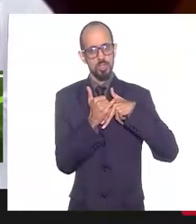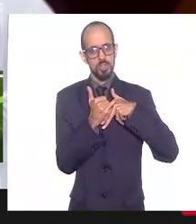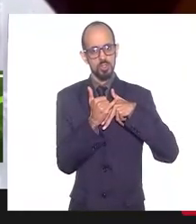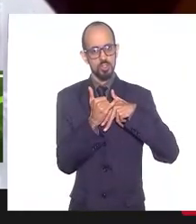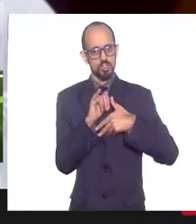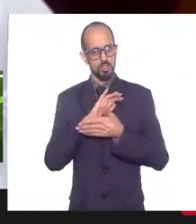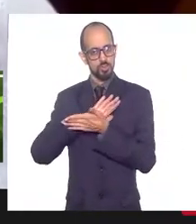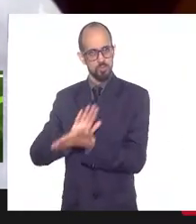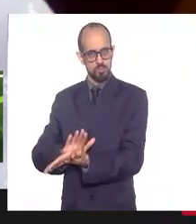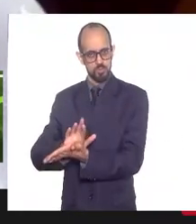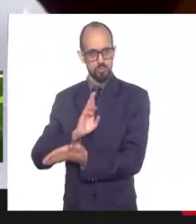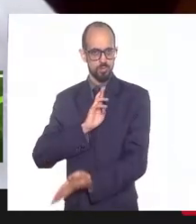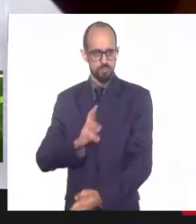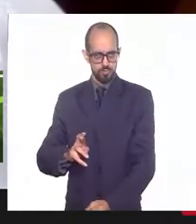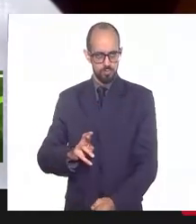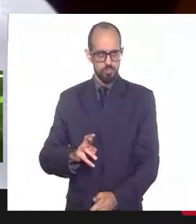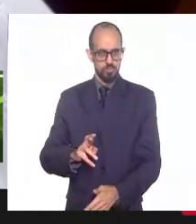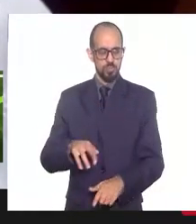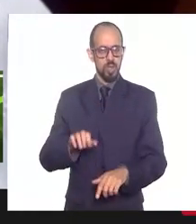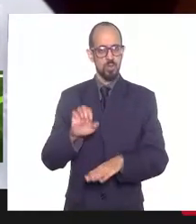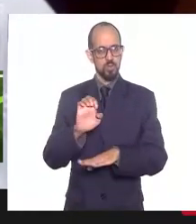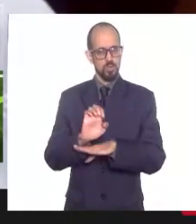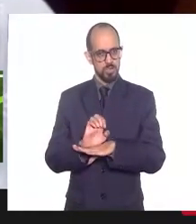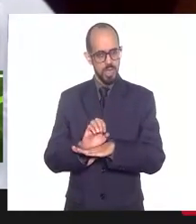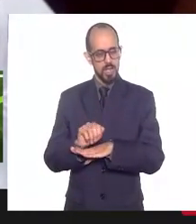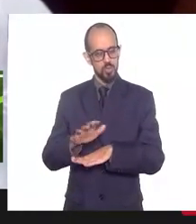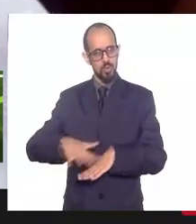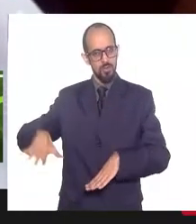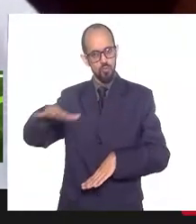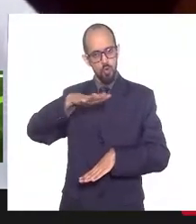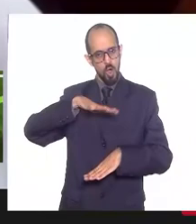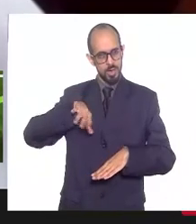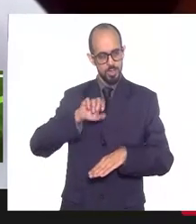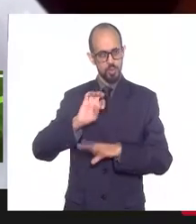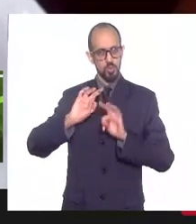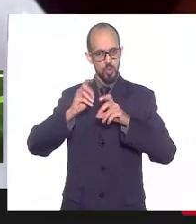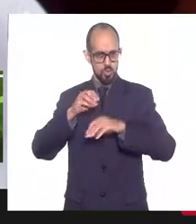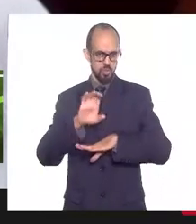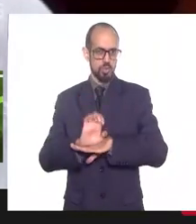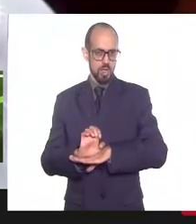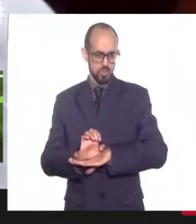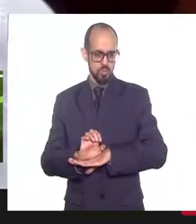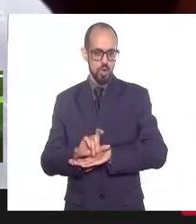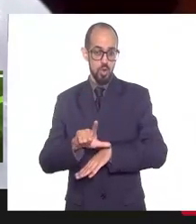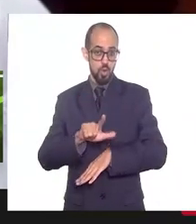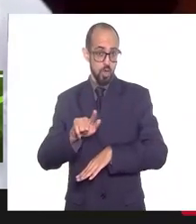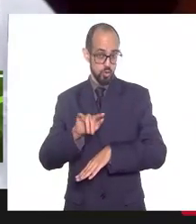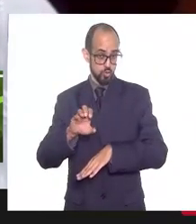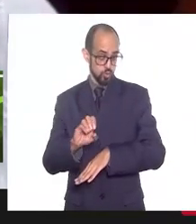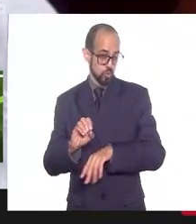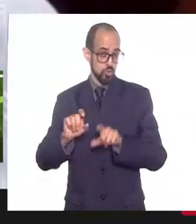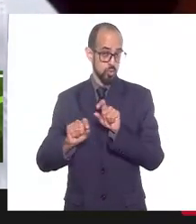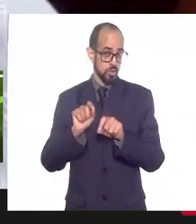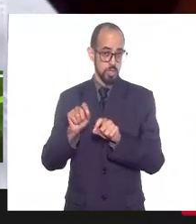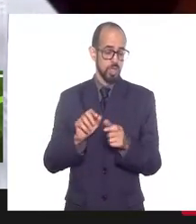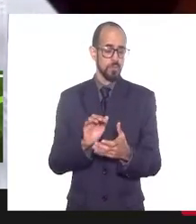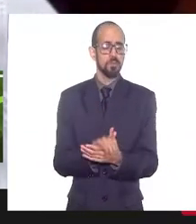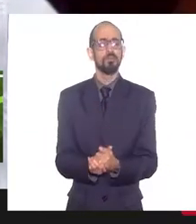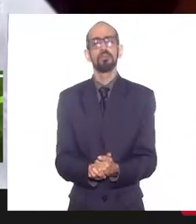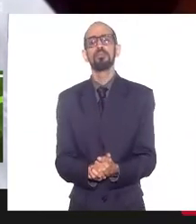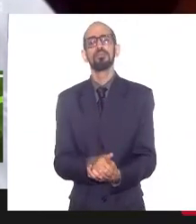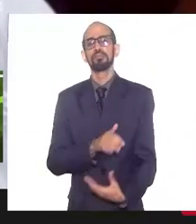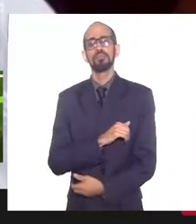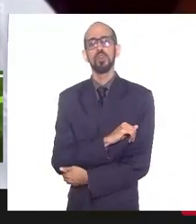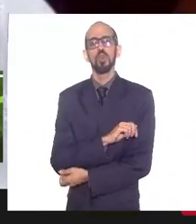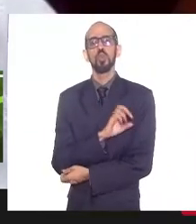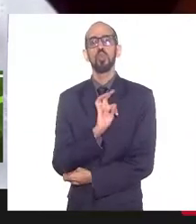religiosa pelo Estado afora, né? Claro que, como você bem disse,